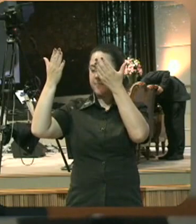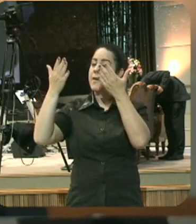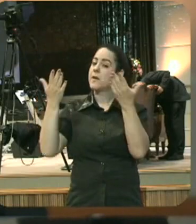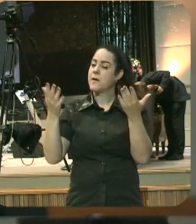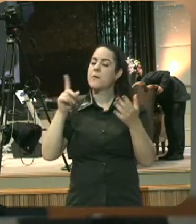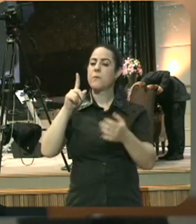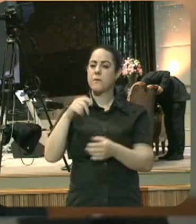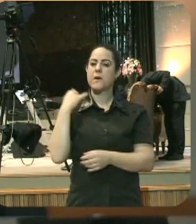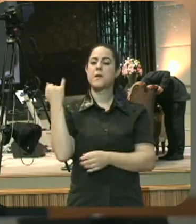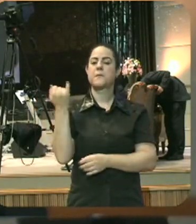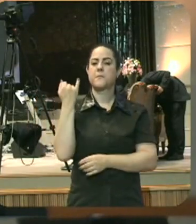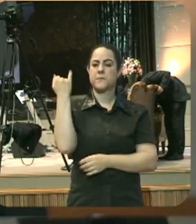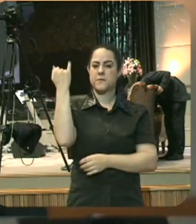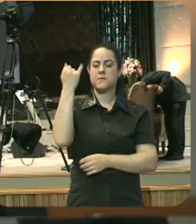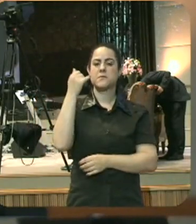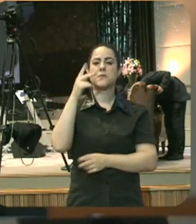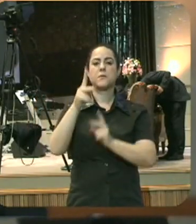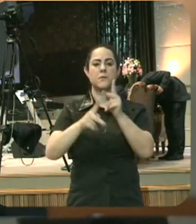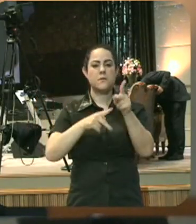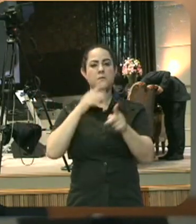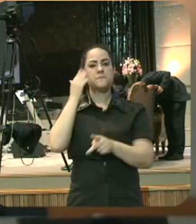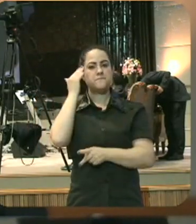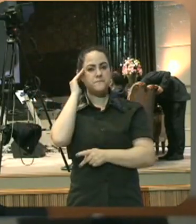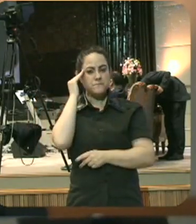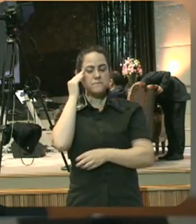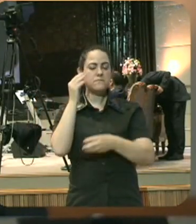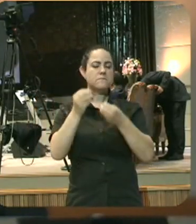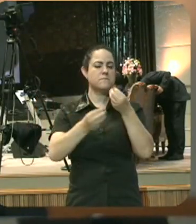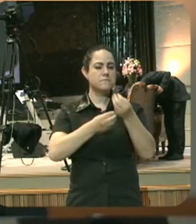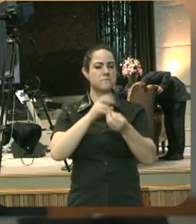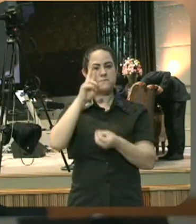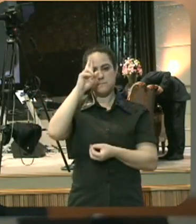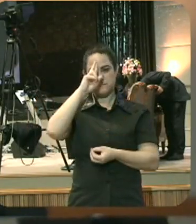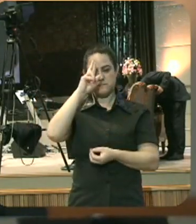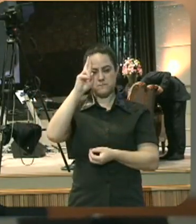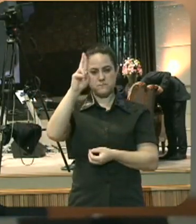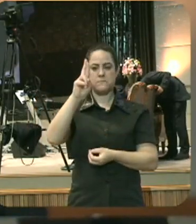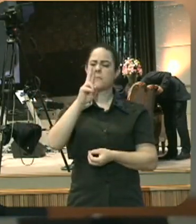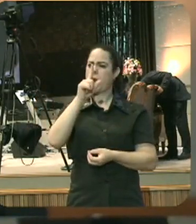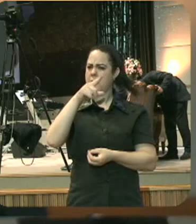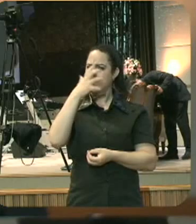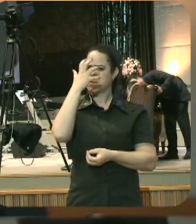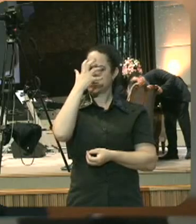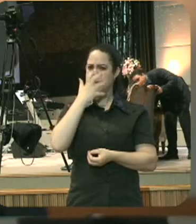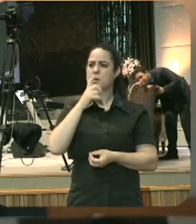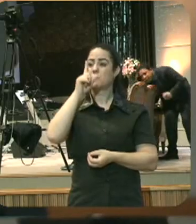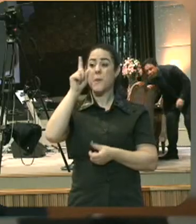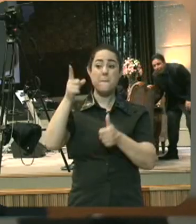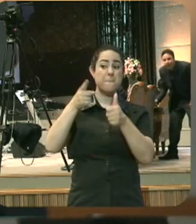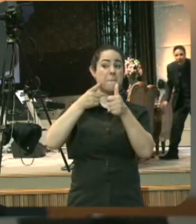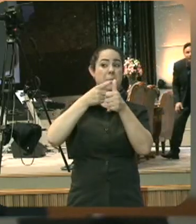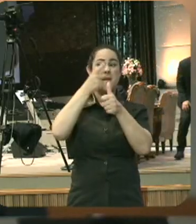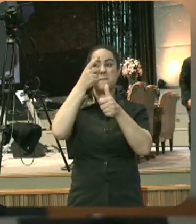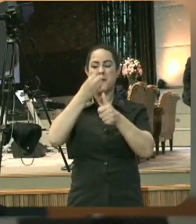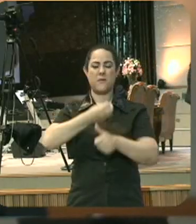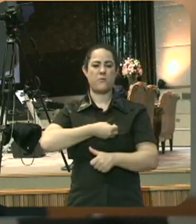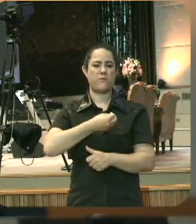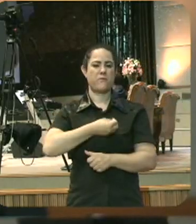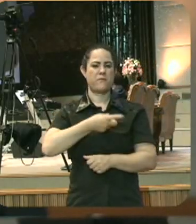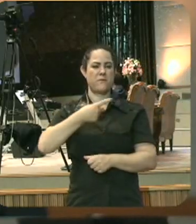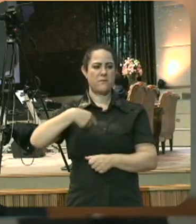era importante que eles entendessem como o Senhor leva a sério ser o primeiro nas nossas